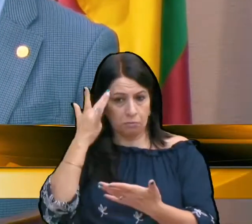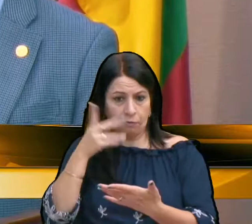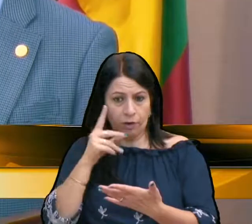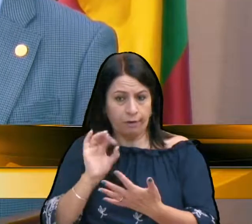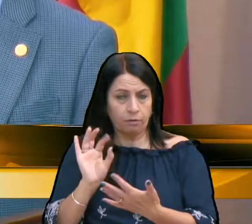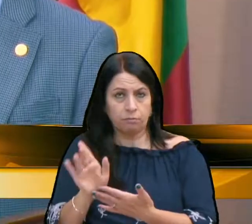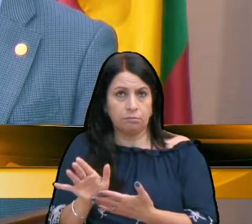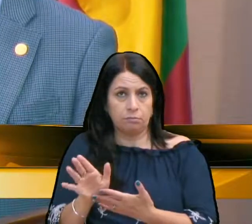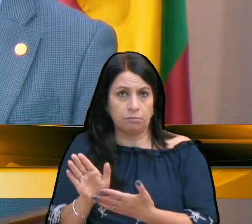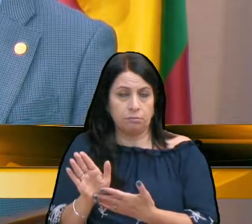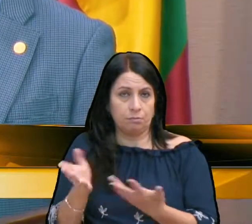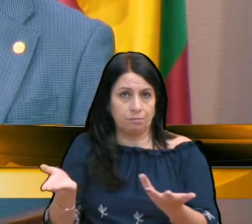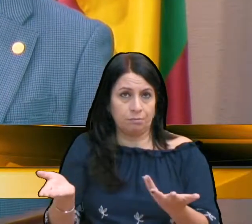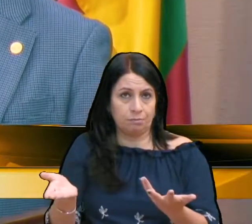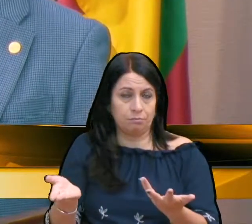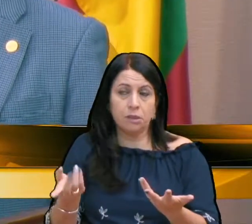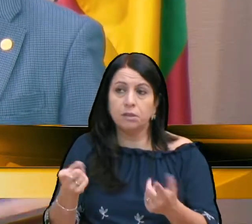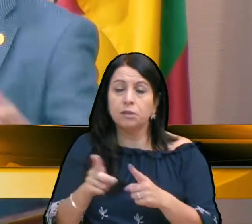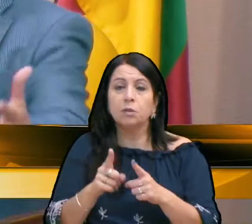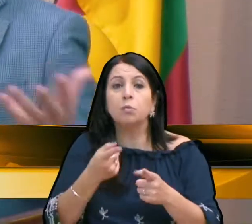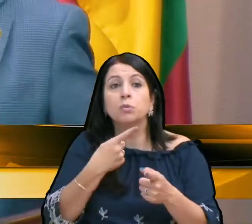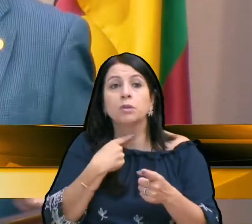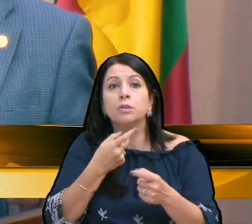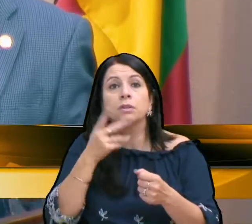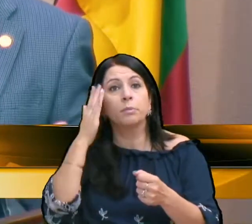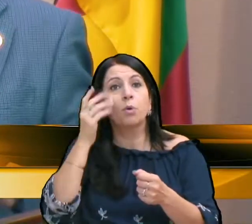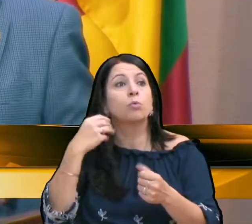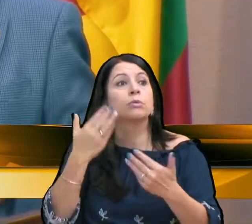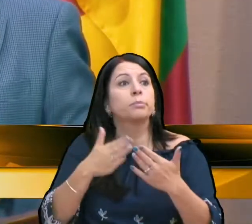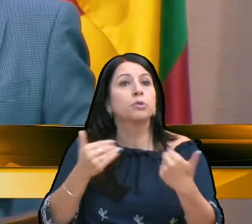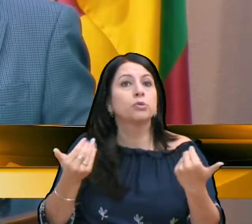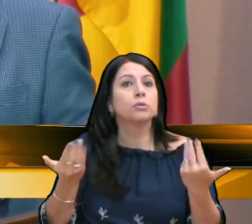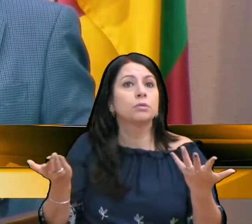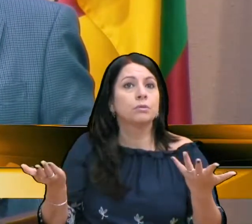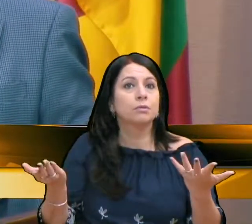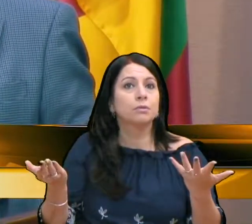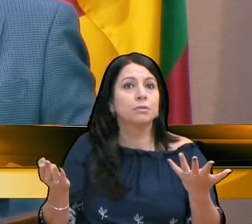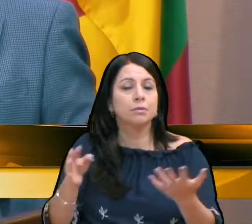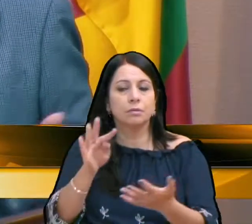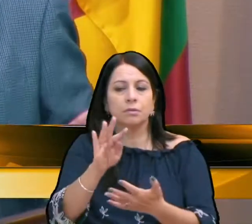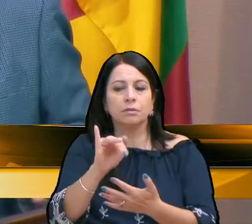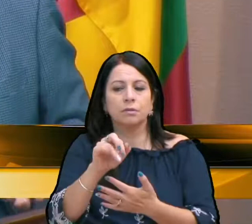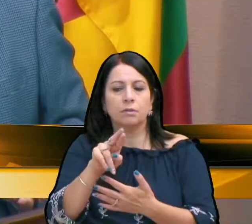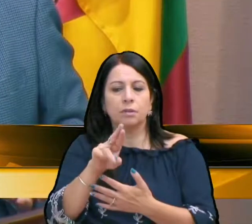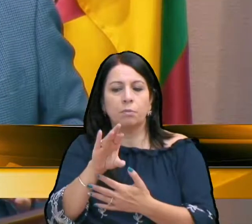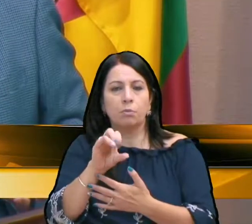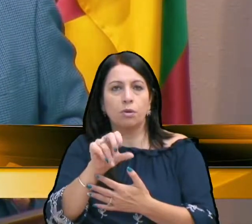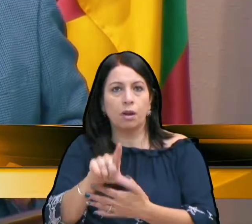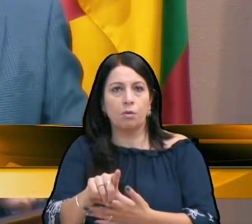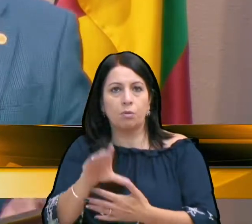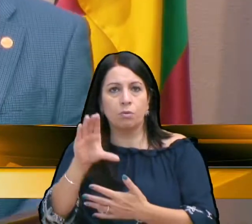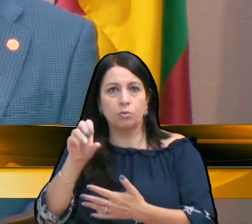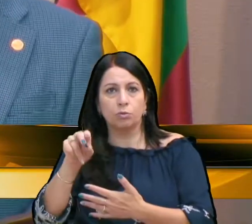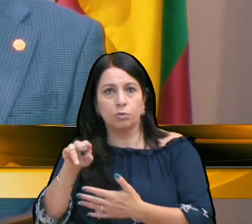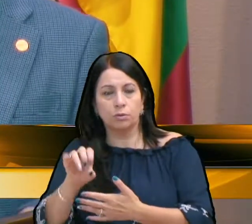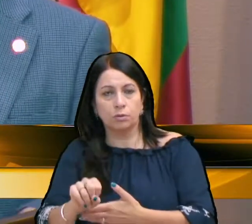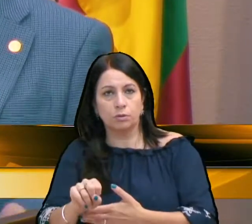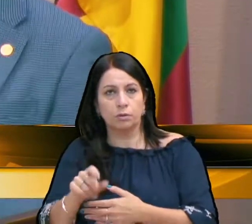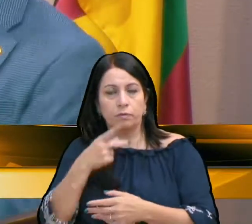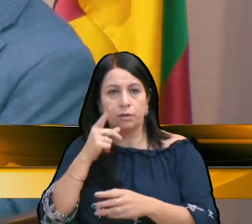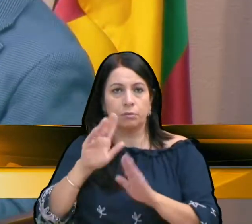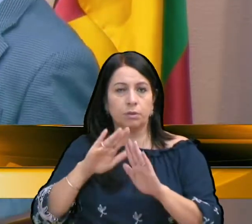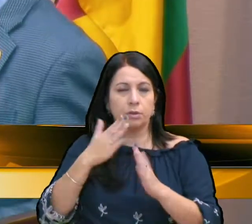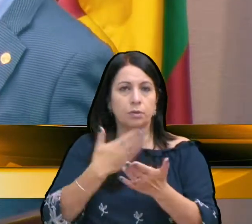nada. Então, eu gostaria de saber onde é que está o pedido do Tribunal de Contas, que diz que uma escola,